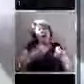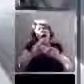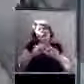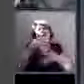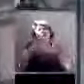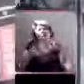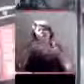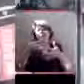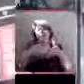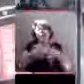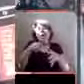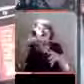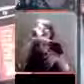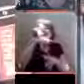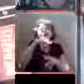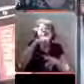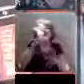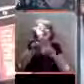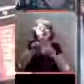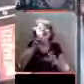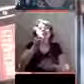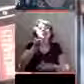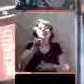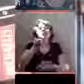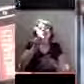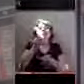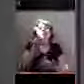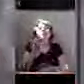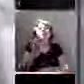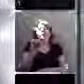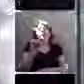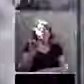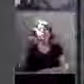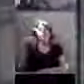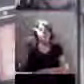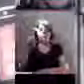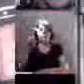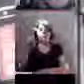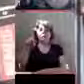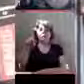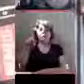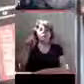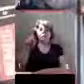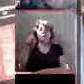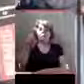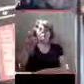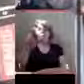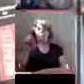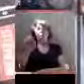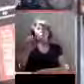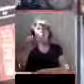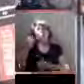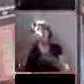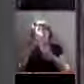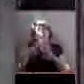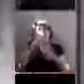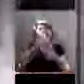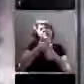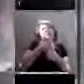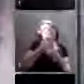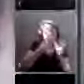Talvez a escolha da palavra índole não tenha sido feliz. Da natureza. Eu acho que seria...